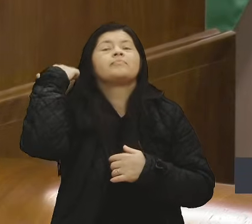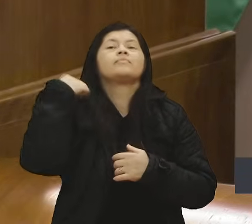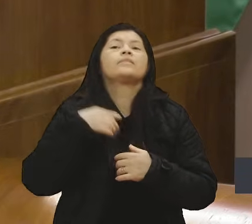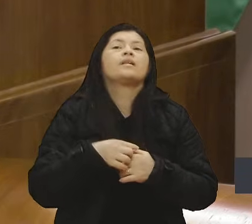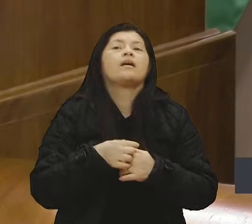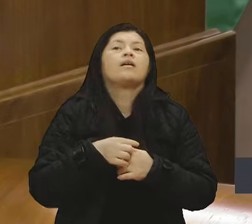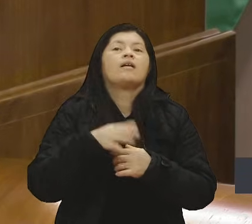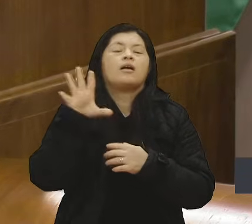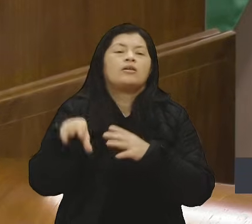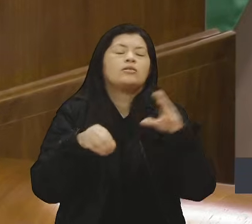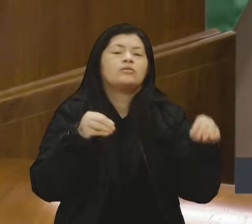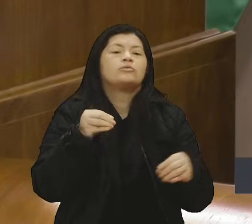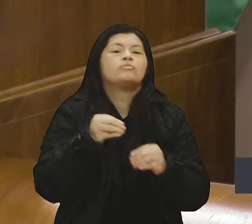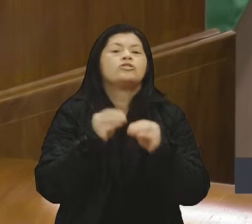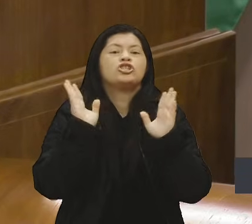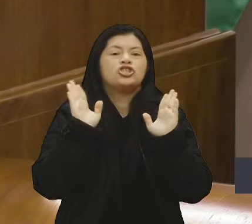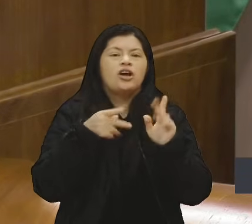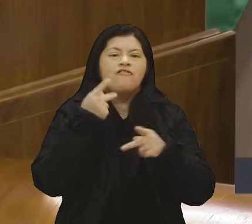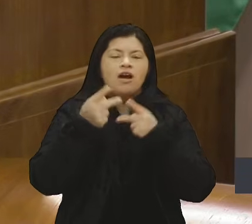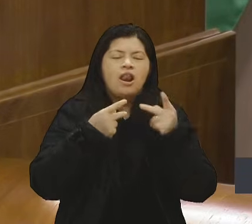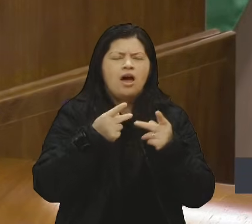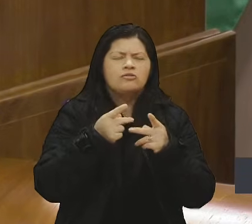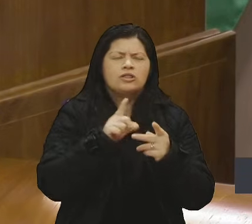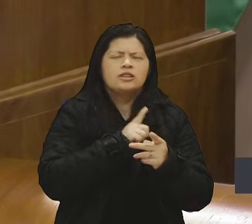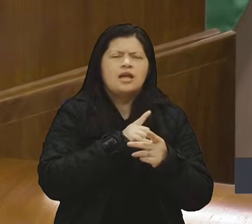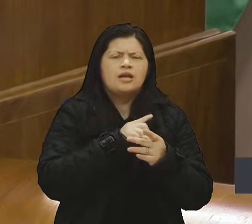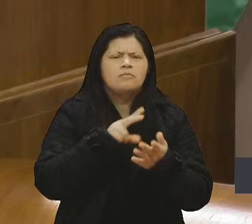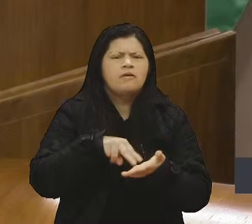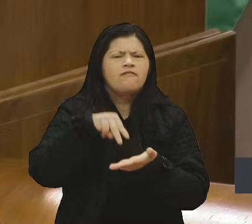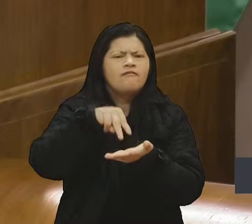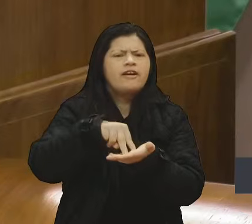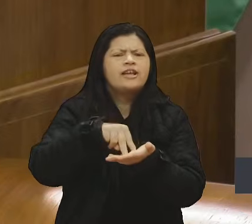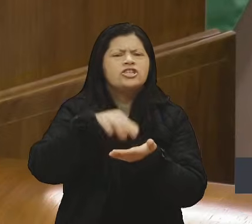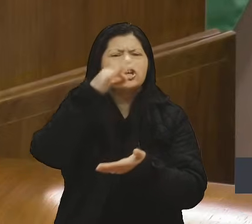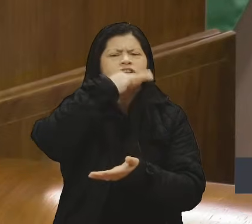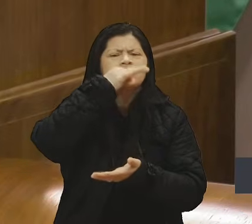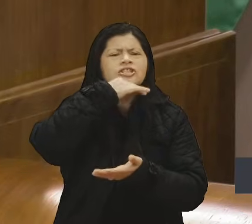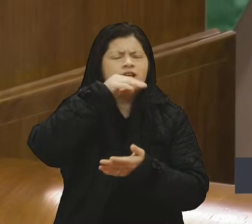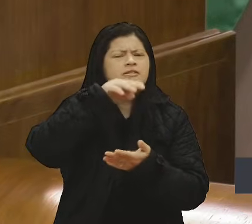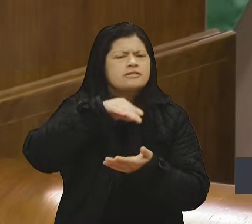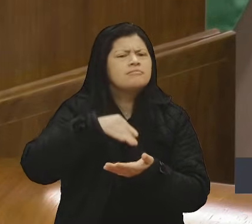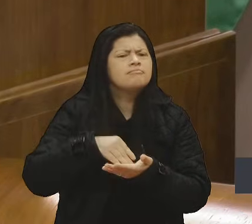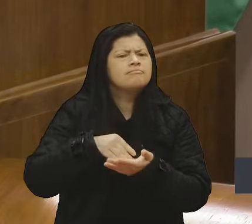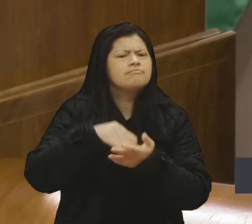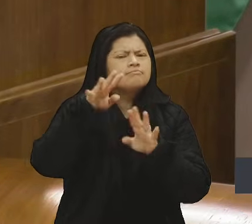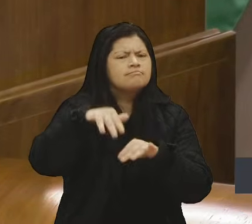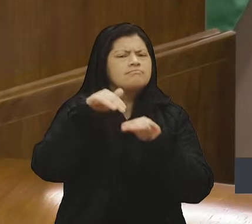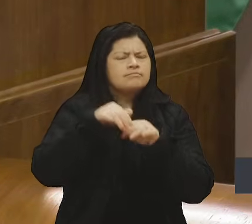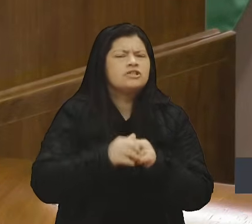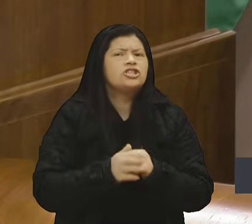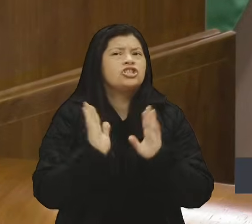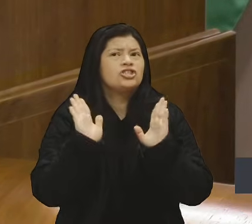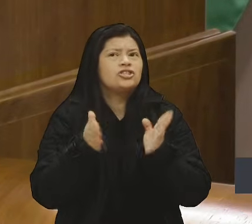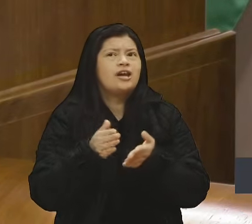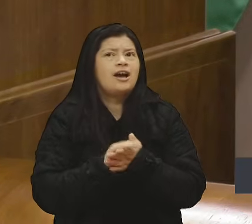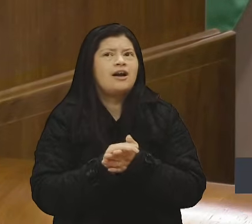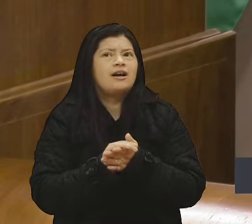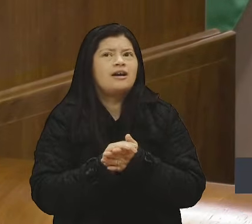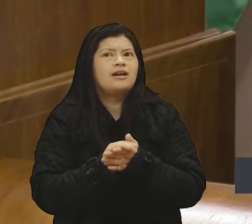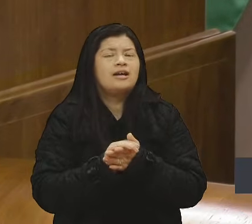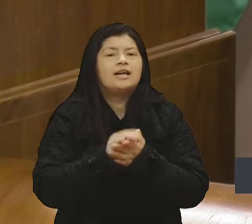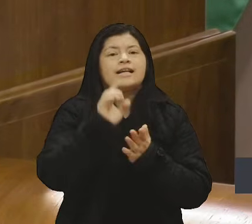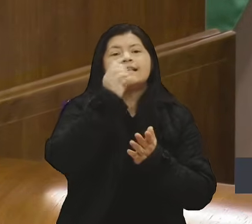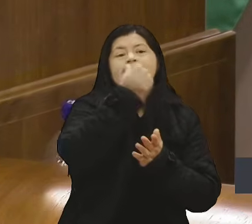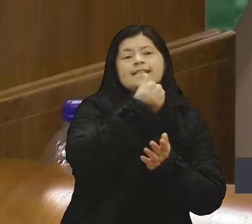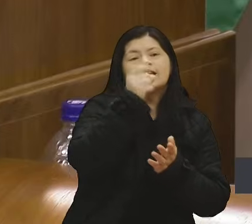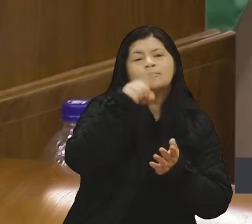com os encaminhamentos já dados aqui, a gente tem uma frente caxiense aqui que está presente, né? A gente estava pelo fim da escala 6x1, na